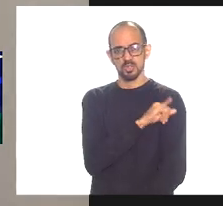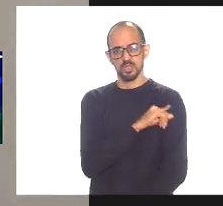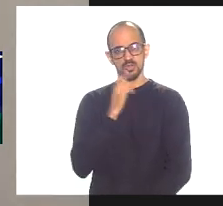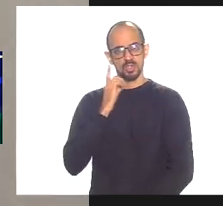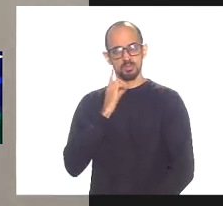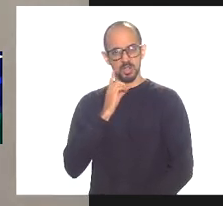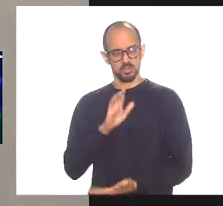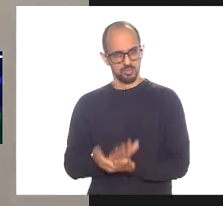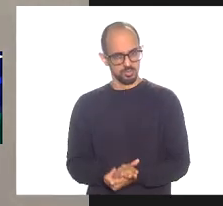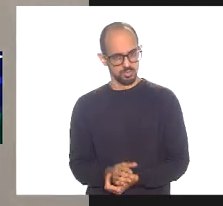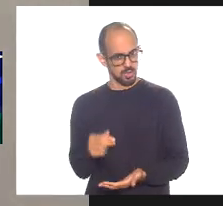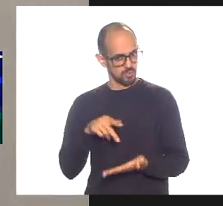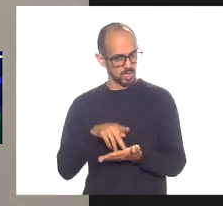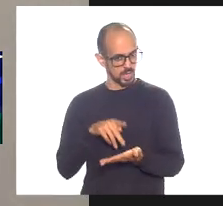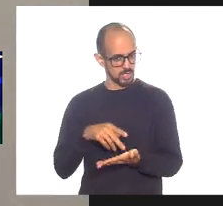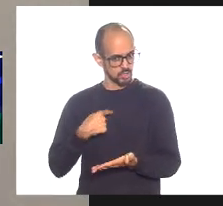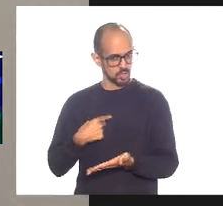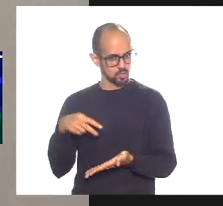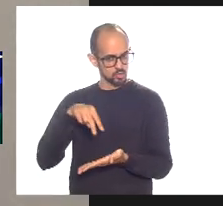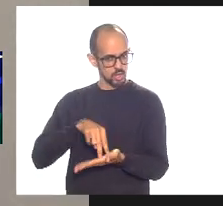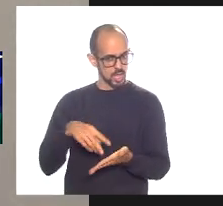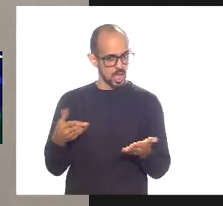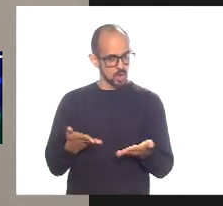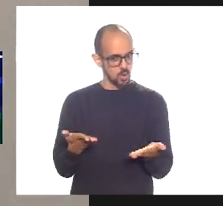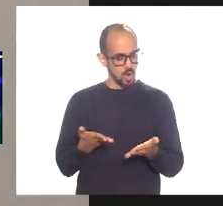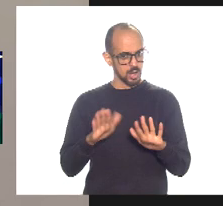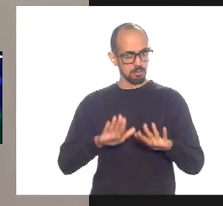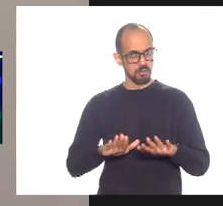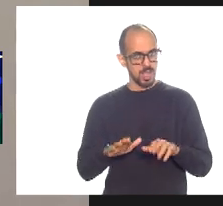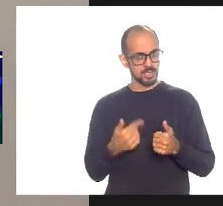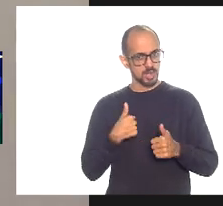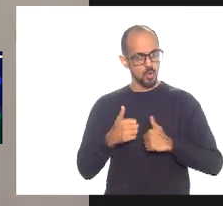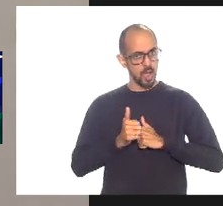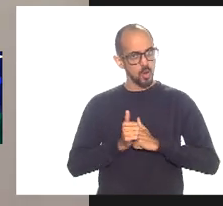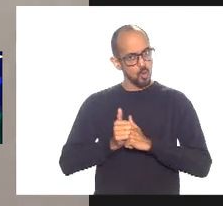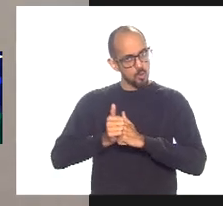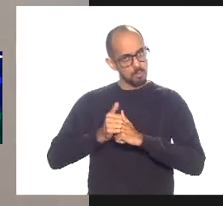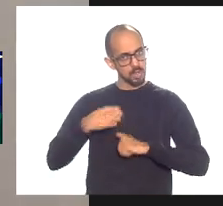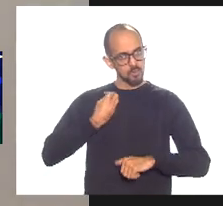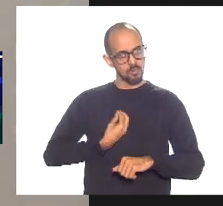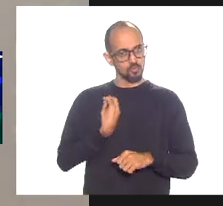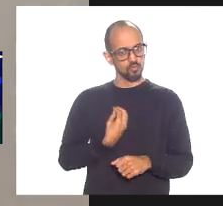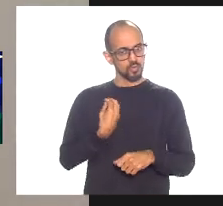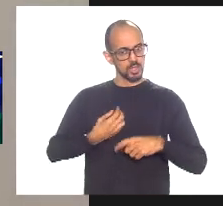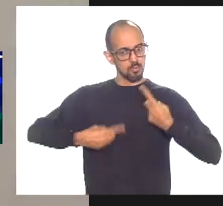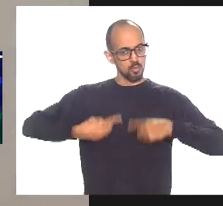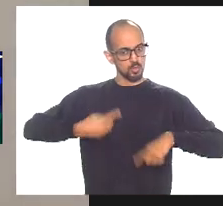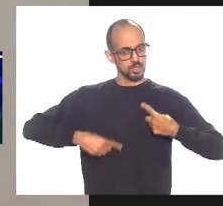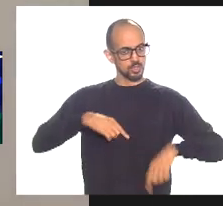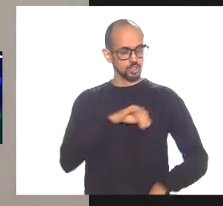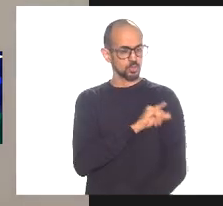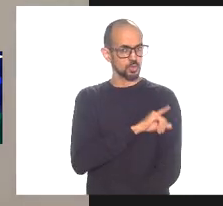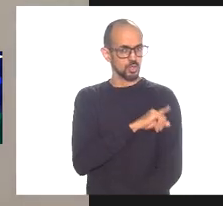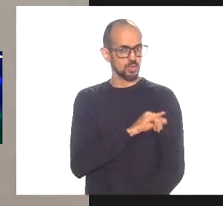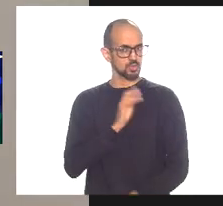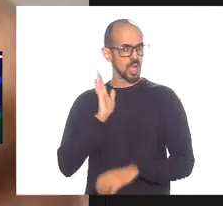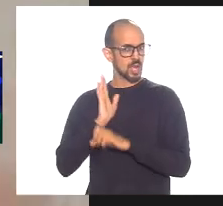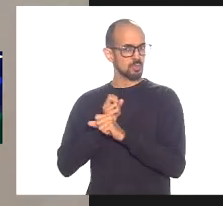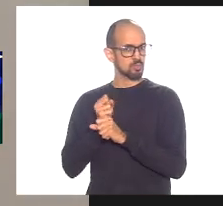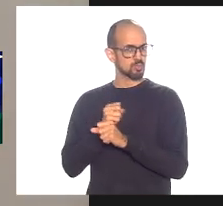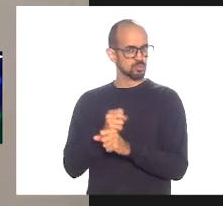eu peguei nesse Parlamento agora me acompanha à vida política do Rio de Janeiro há muito tempo